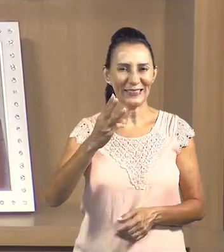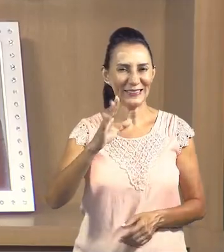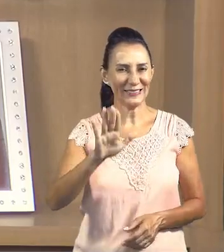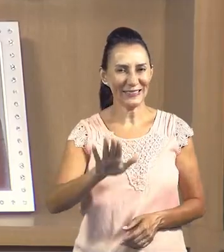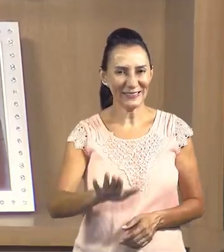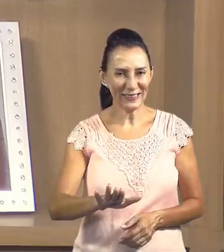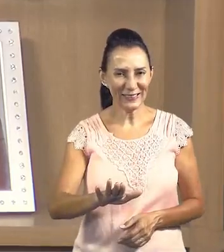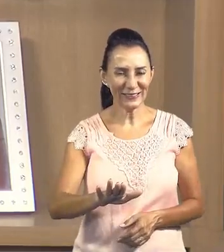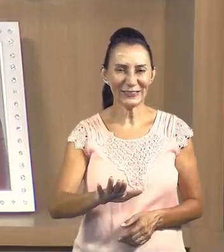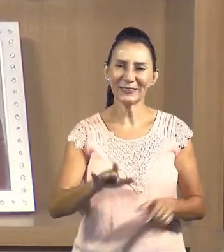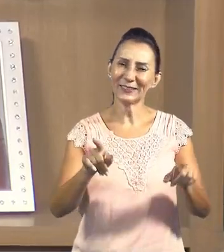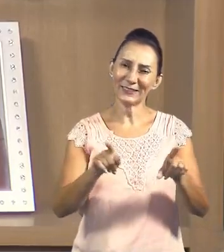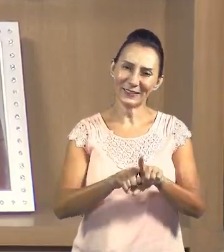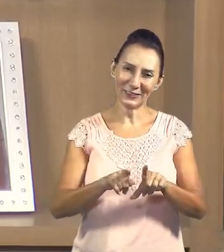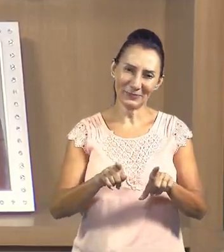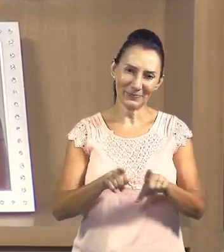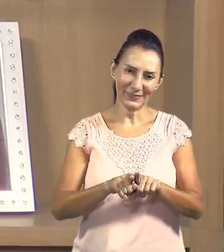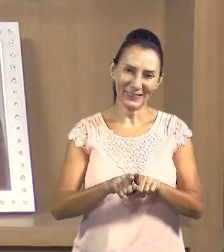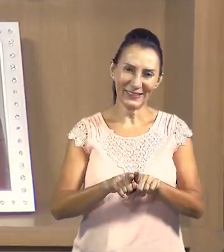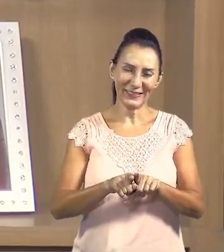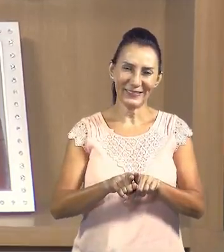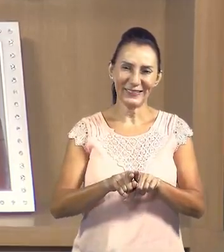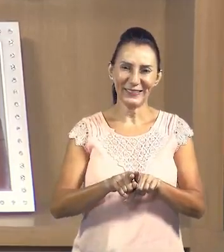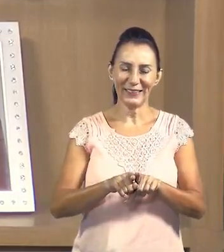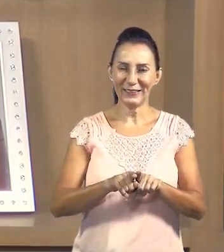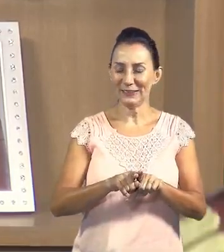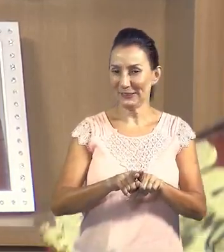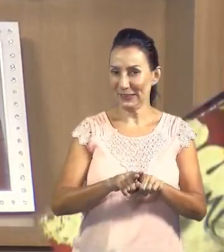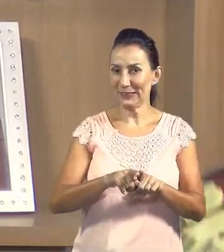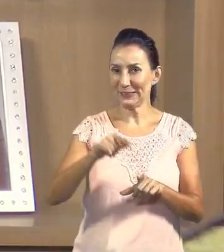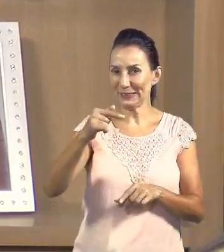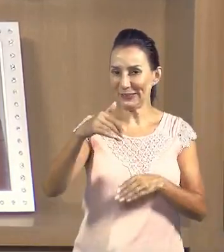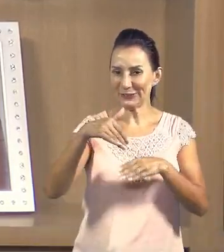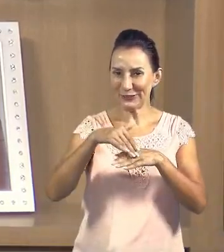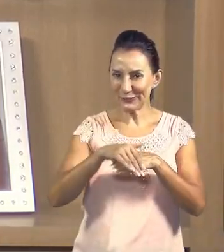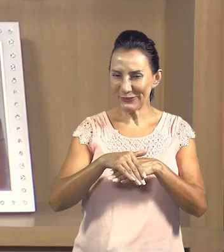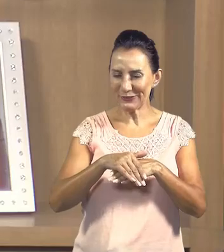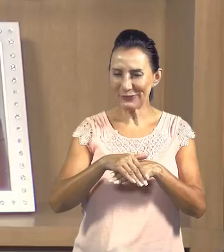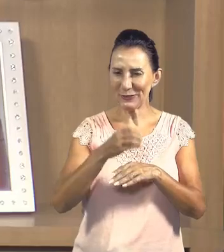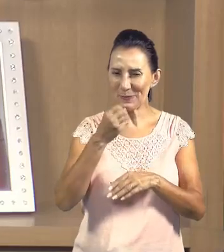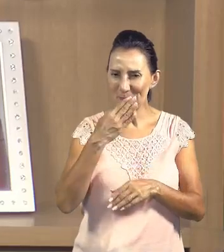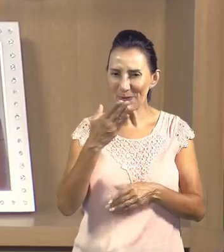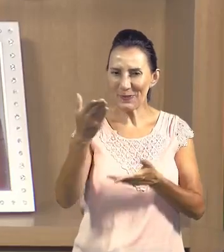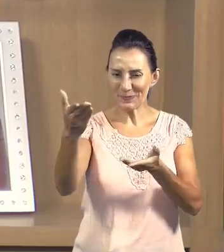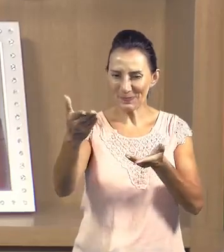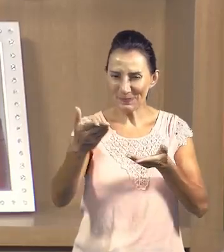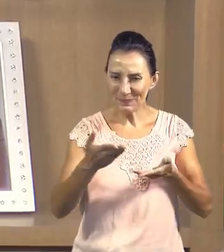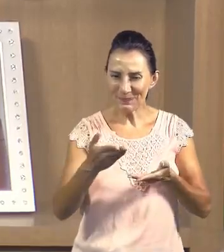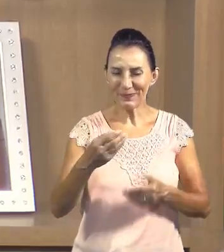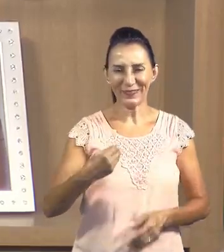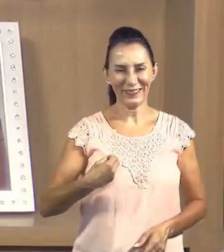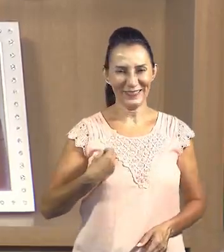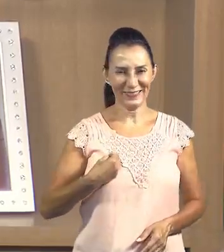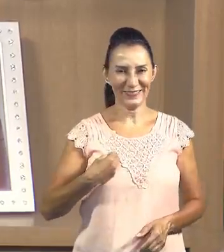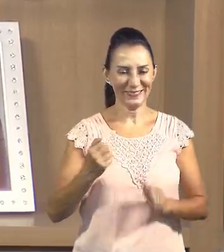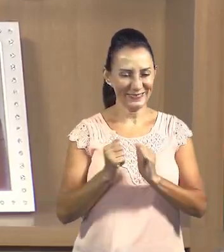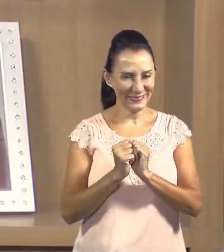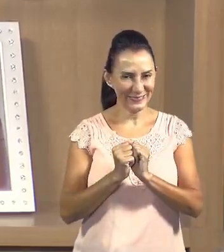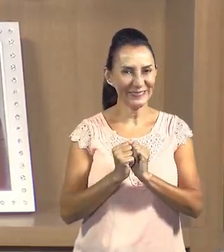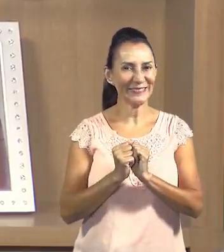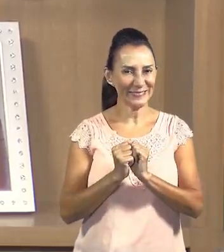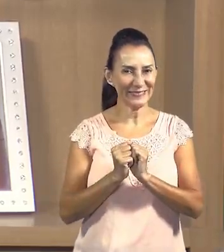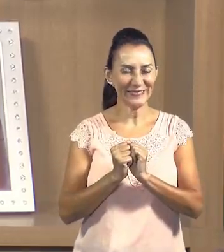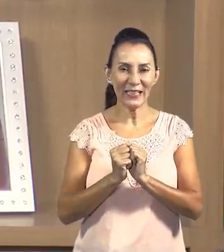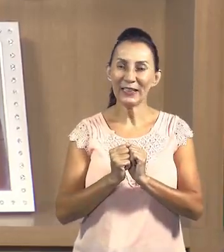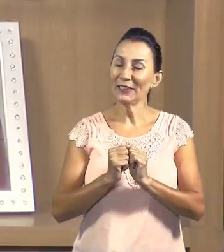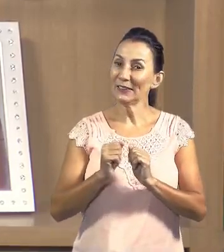horas, também a partir das 19 horas, vai ser muito bom ter você aqui participando conosco, hein?